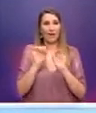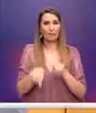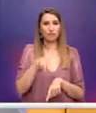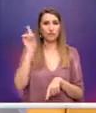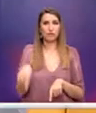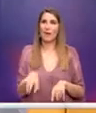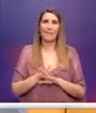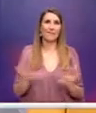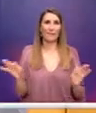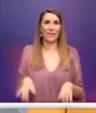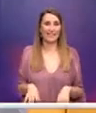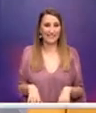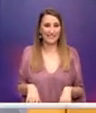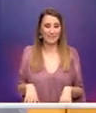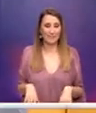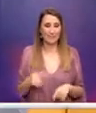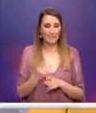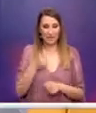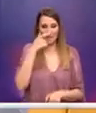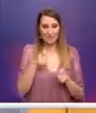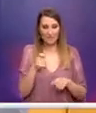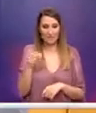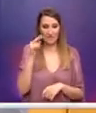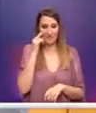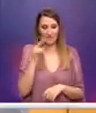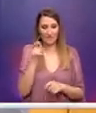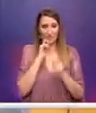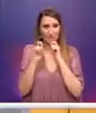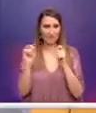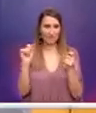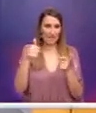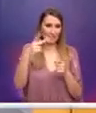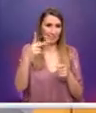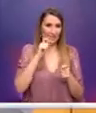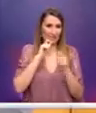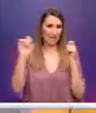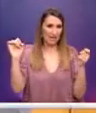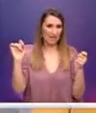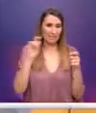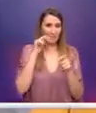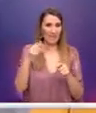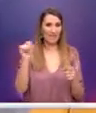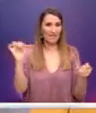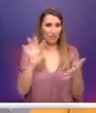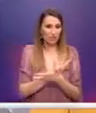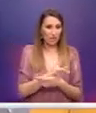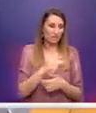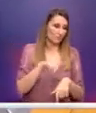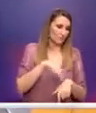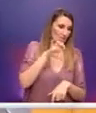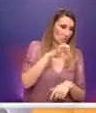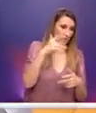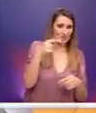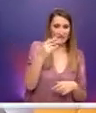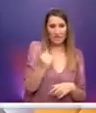porque... Vamos lá ver, as pessoas quando estão a ver um jornal, ou sobretudo o jornal à noite, não é? Seja o jornal das 8 da